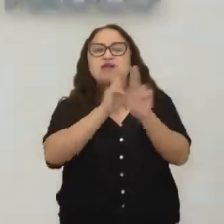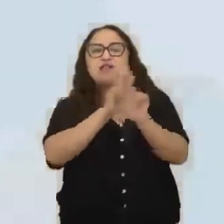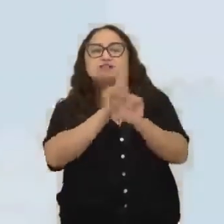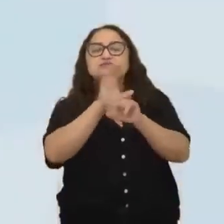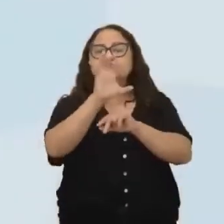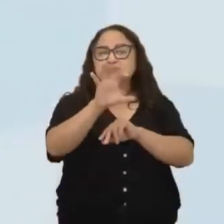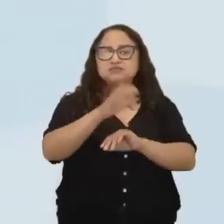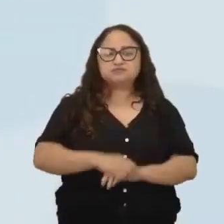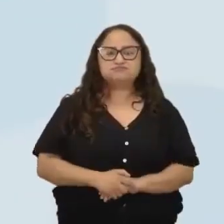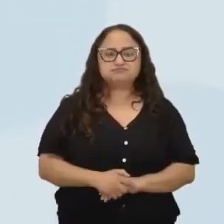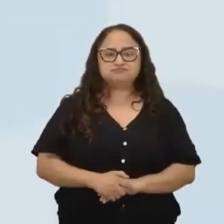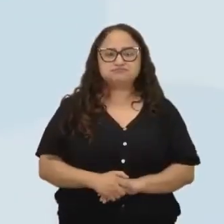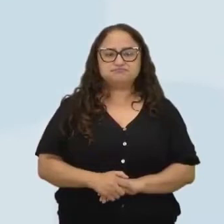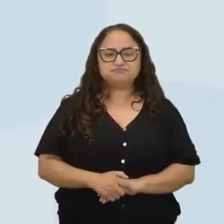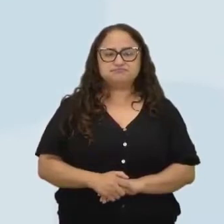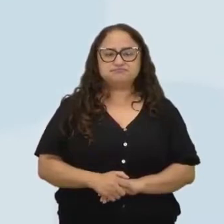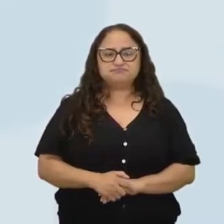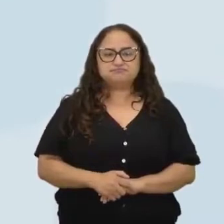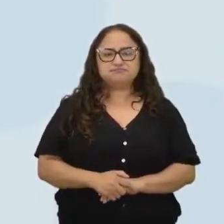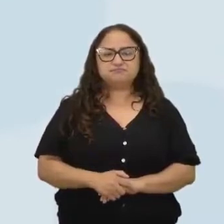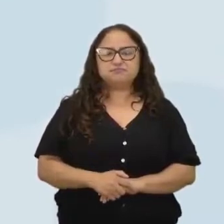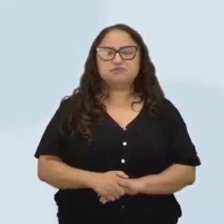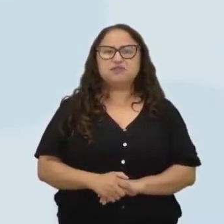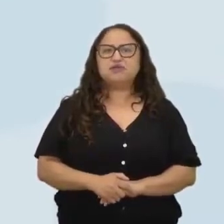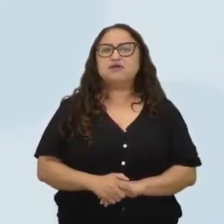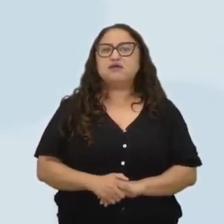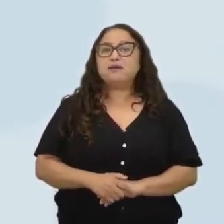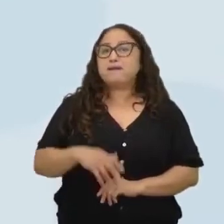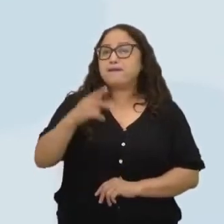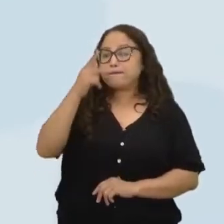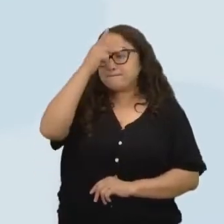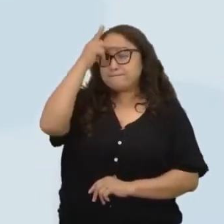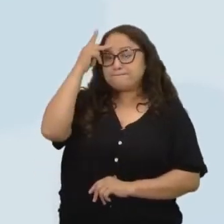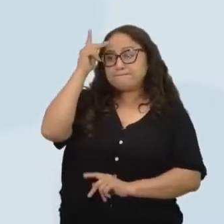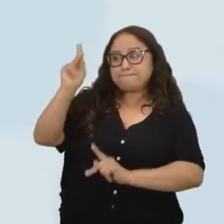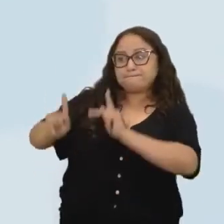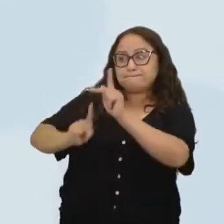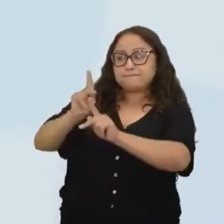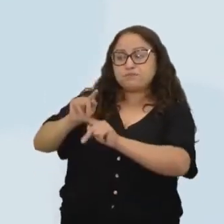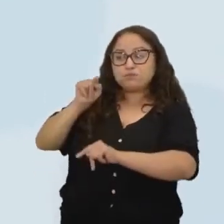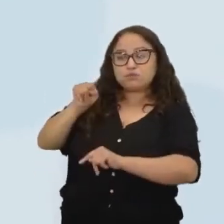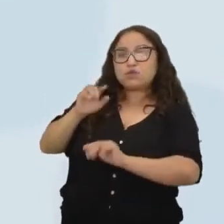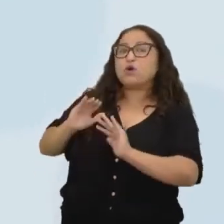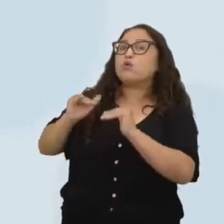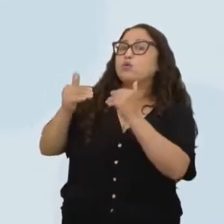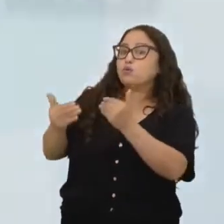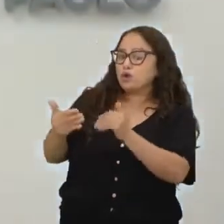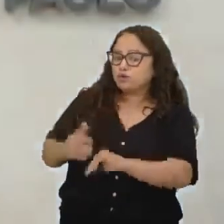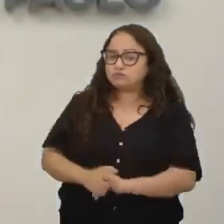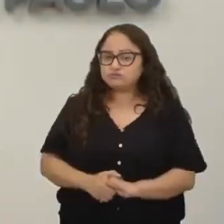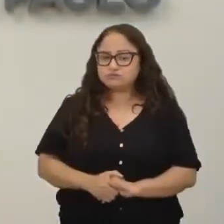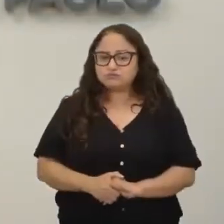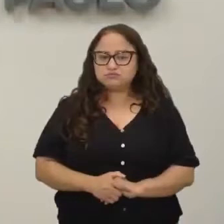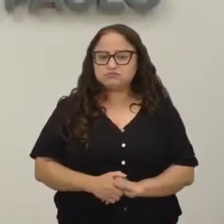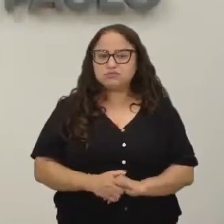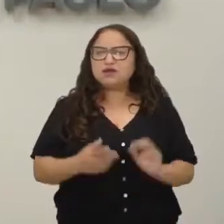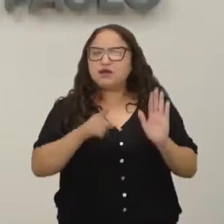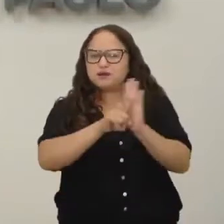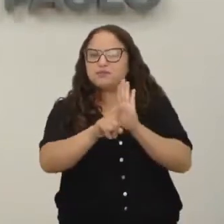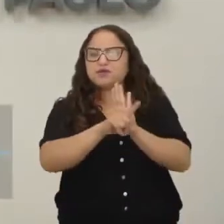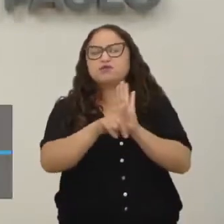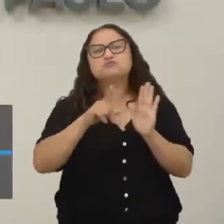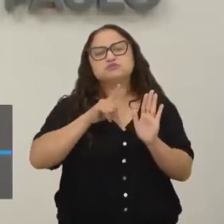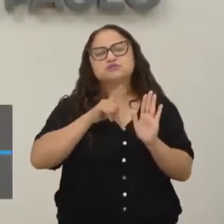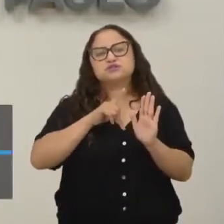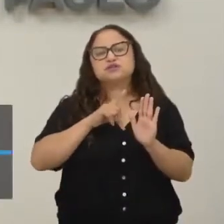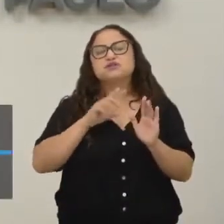próxima. Olha lá. Para qual público-alvo foi escrito? Só fazer um adendo aqui. Então, você percebe que as perguntas elas têm uma sequência, né?